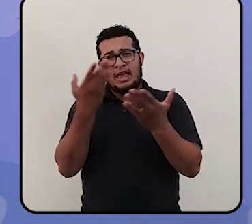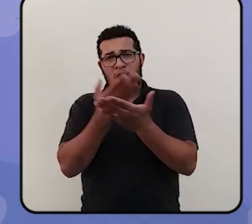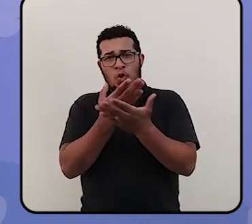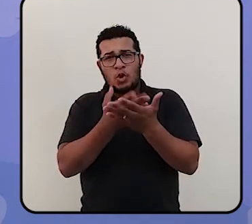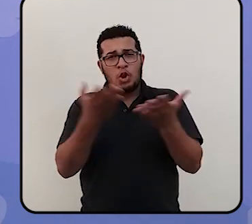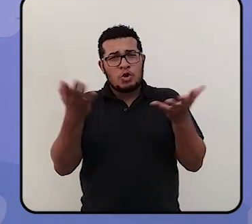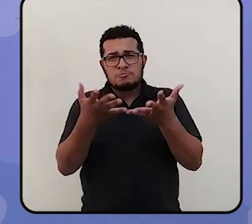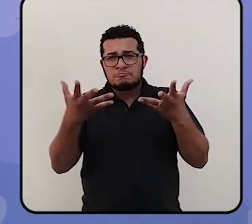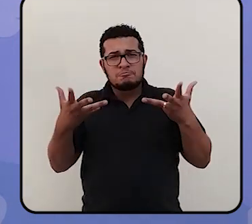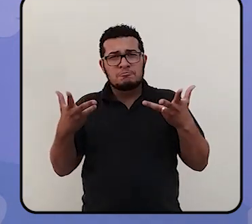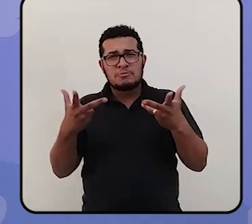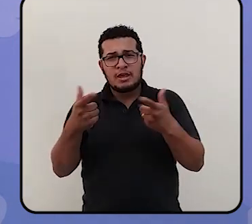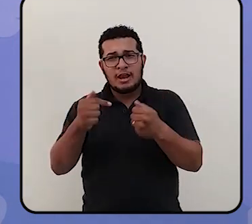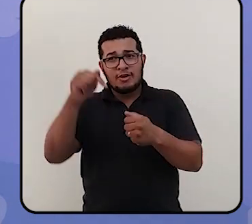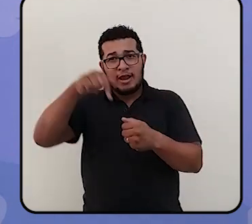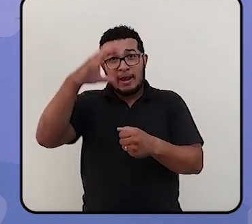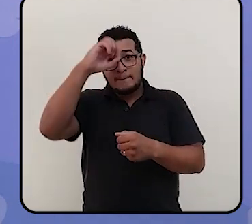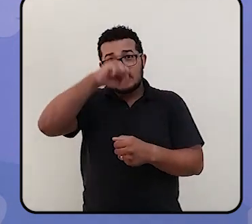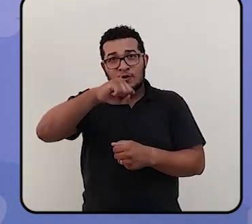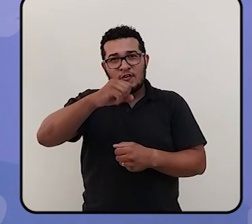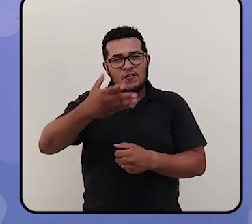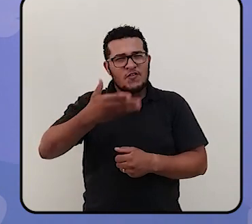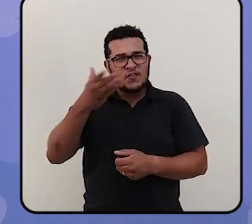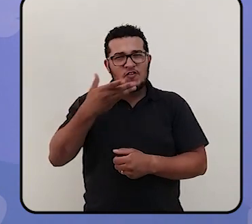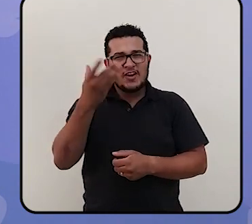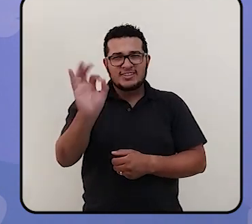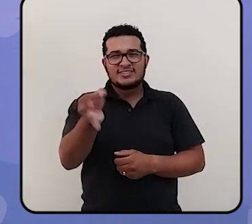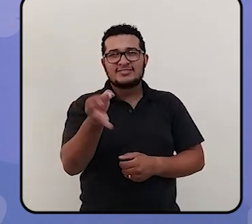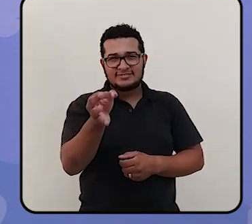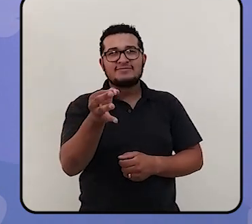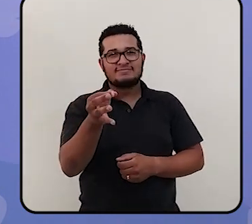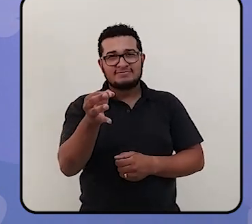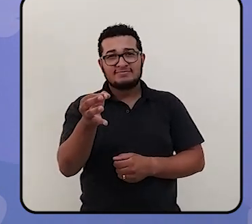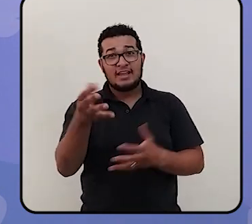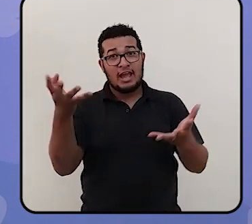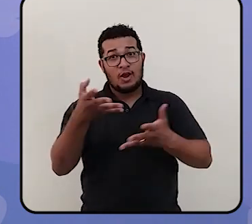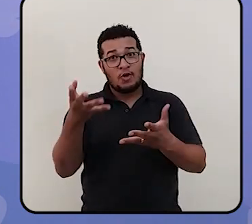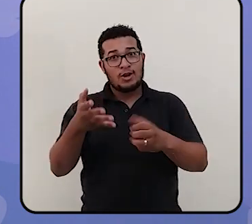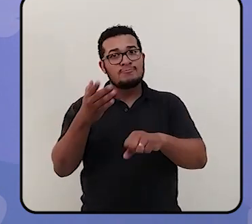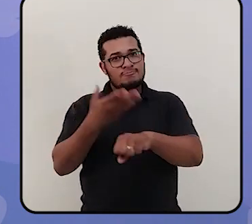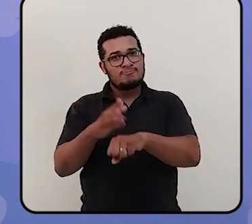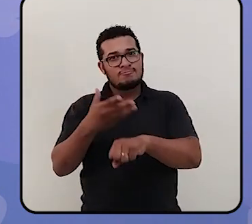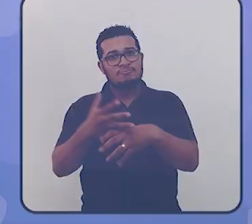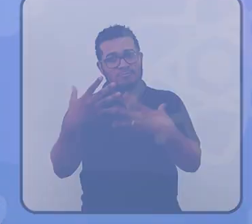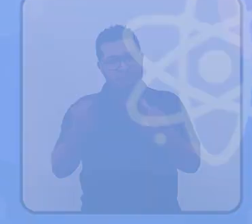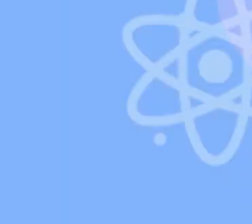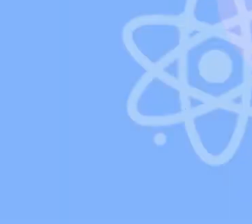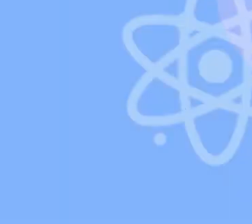nessa aula é fácil ou não é? Então, vamos para a próxima.